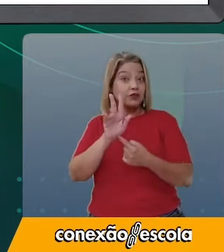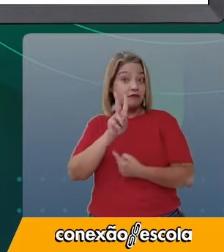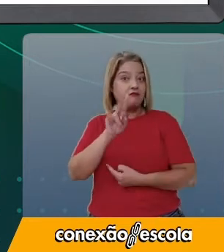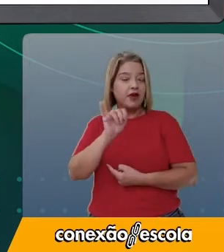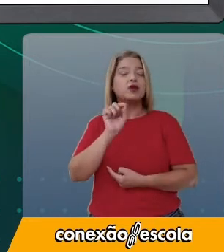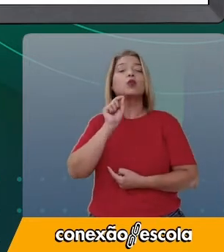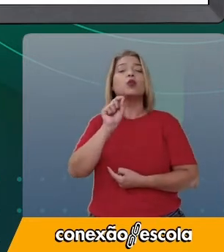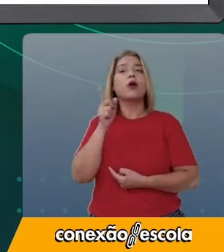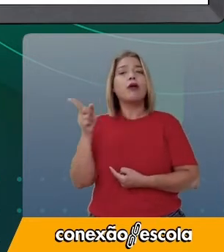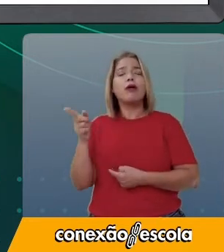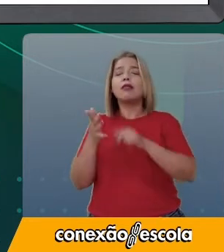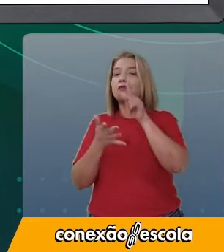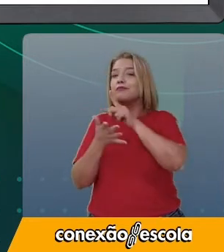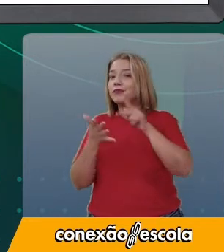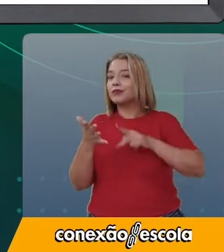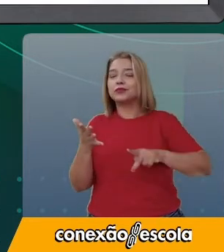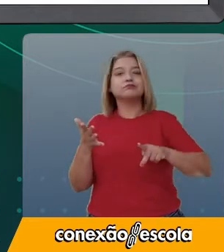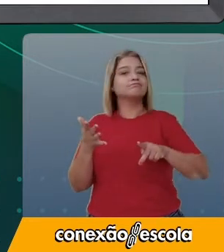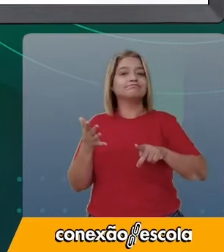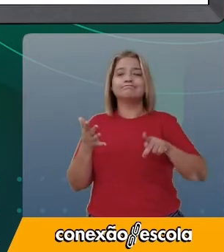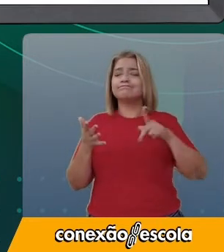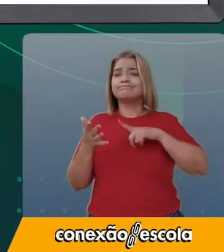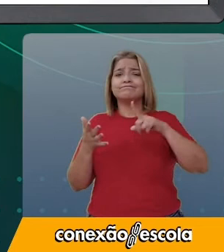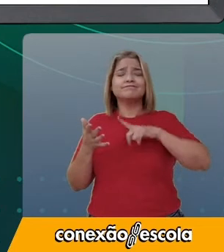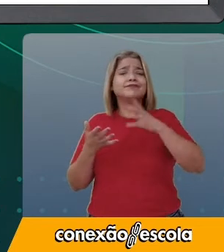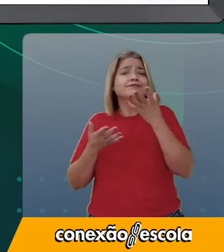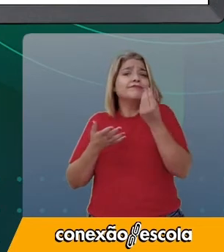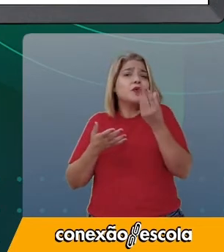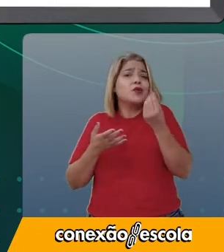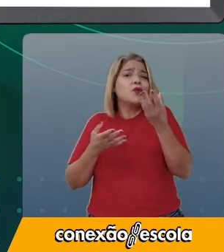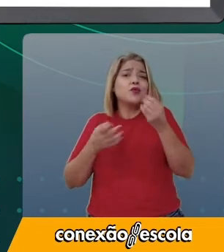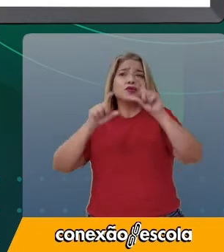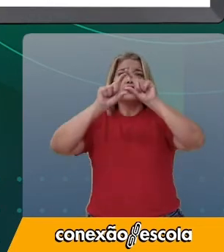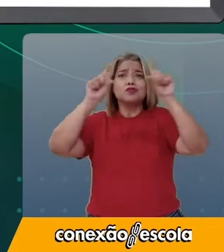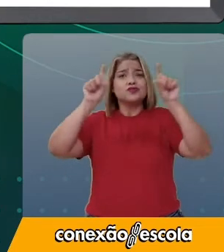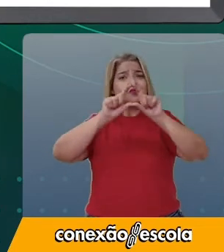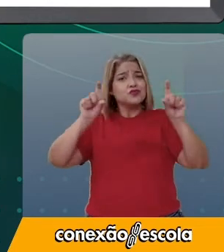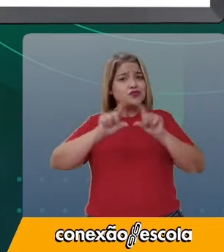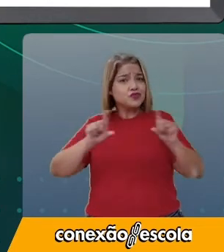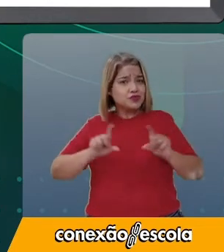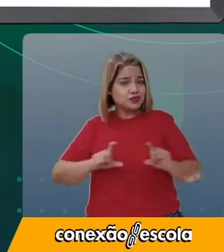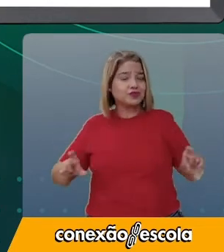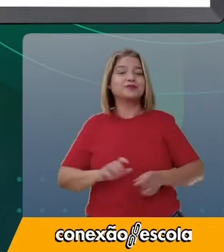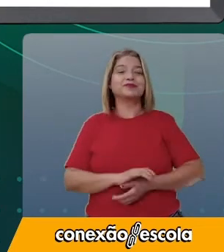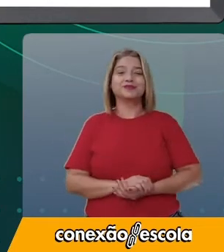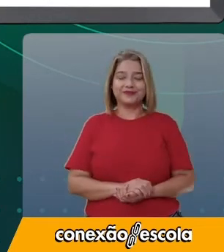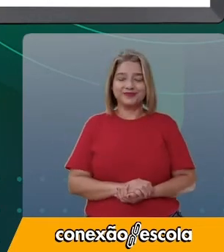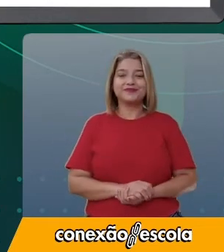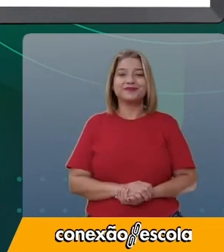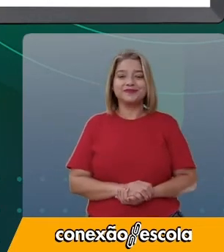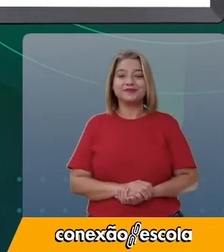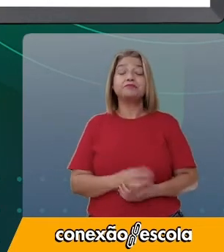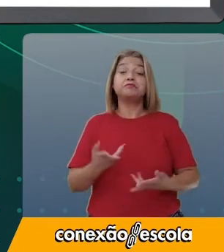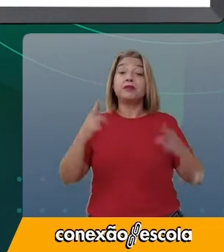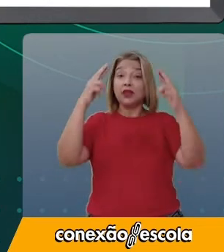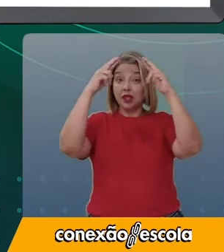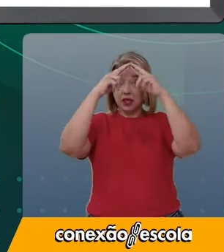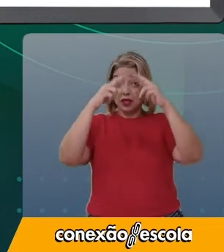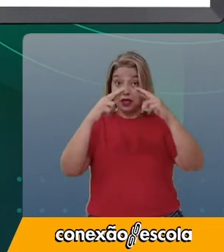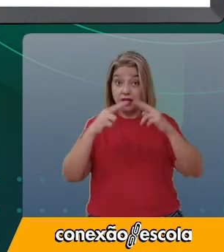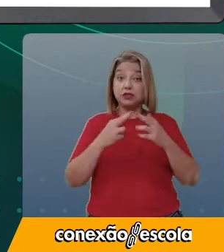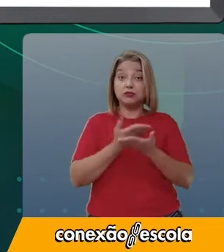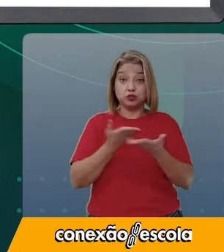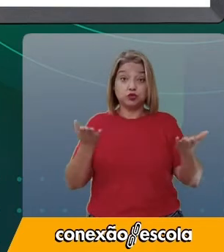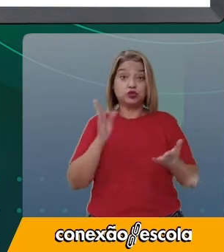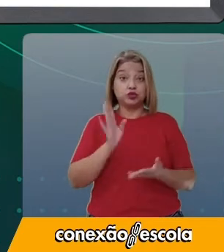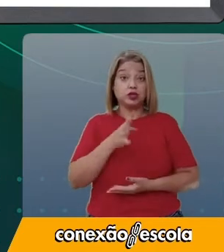poemas dela têm muitas estrofes. Então, a rima, nós já vimos,